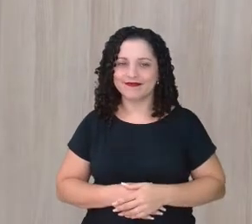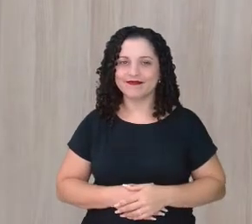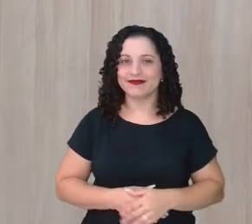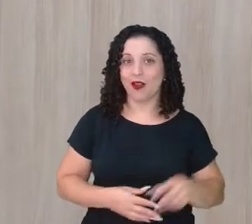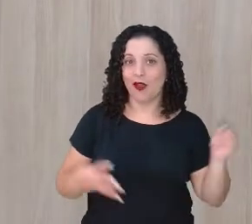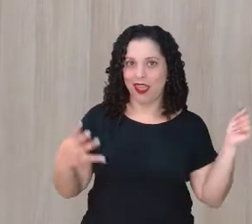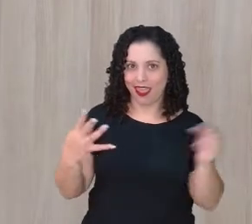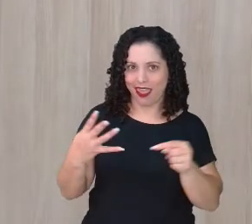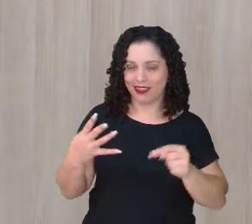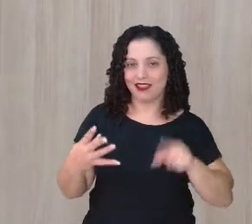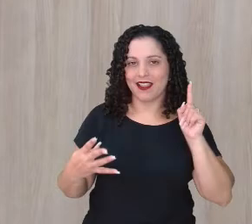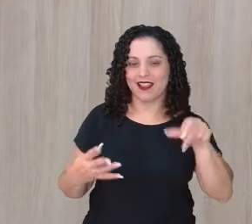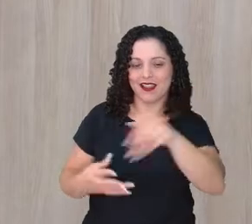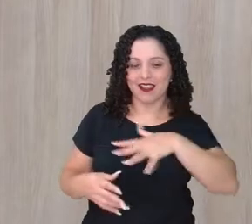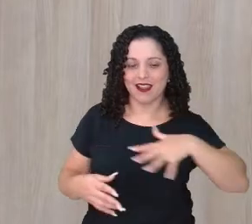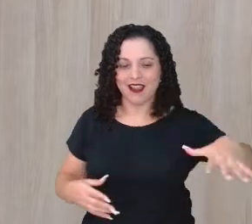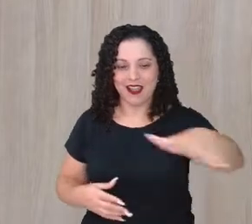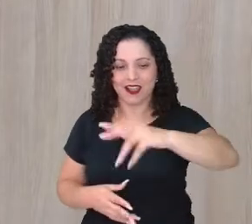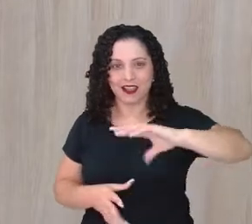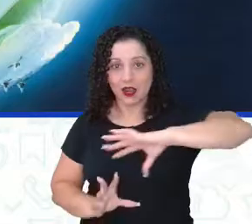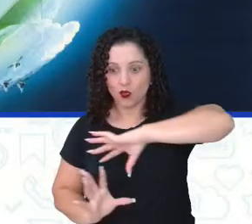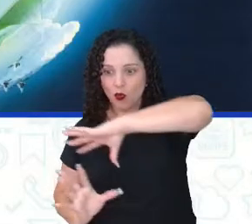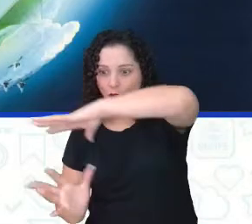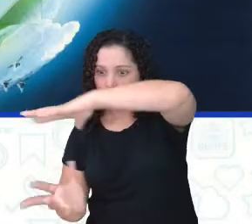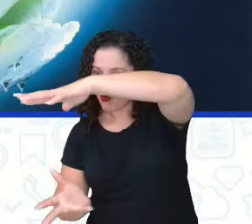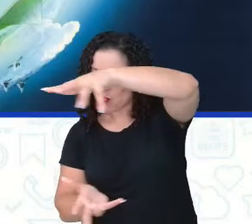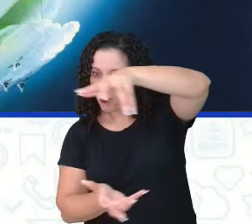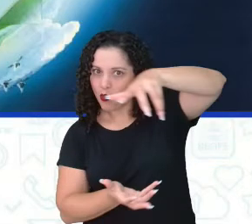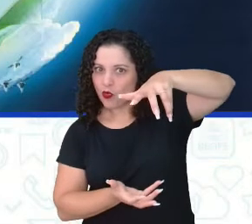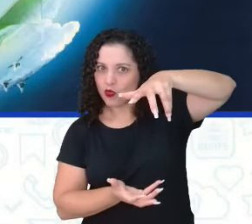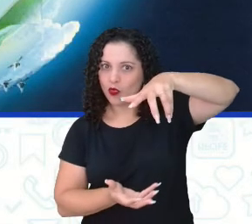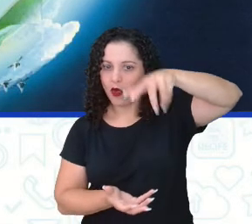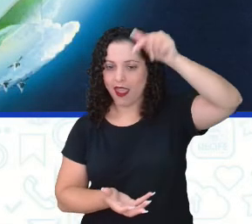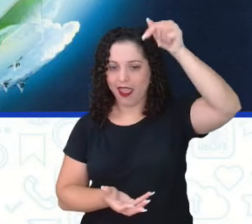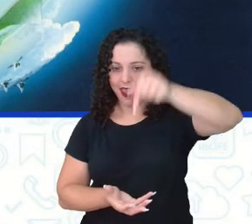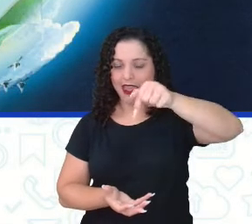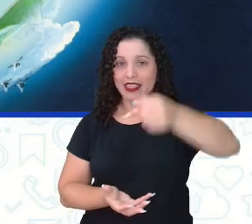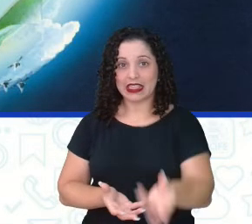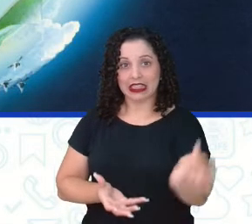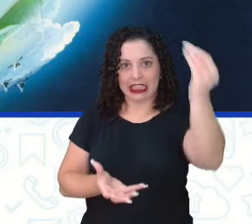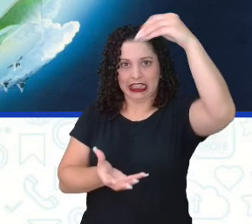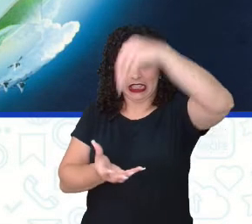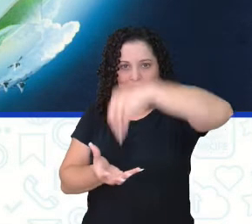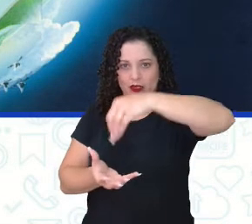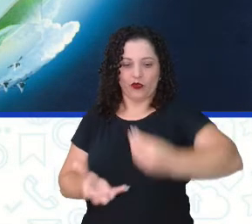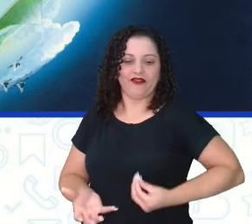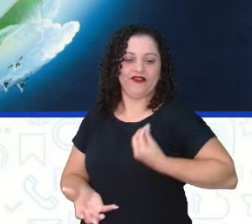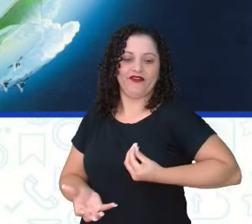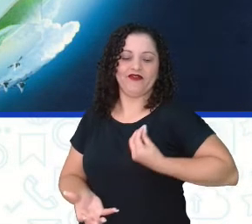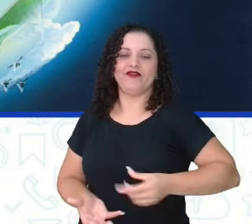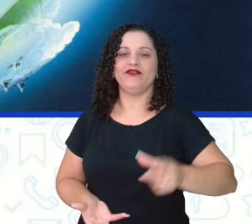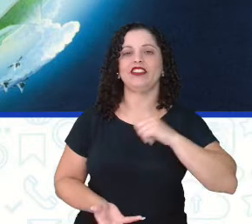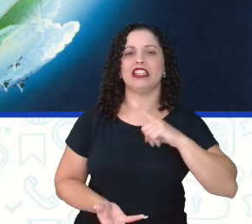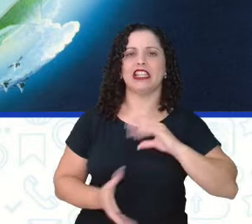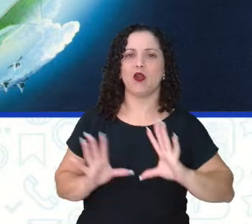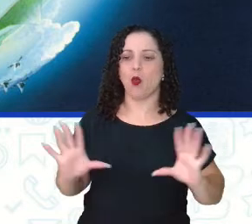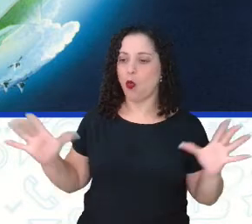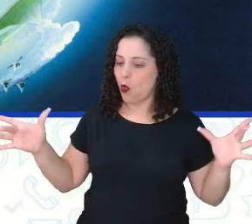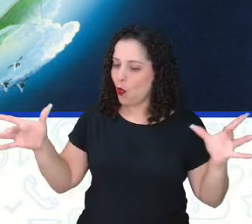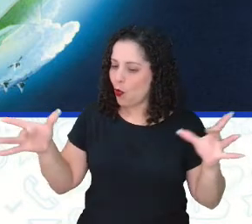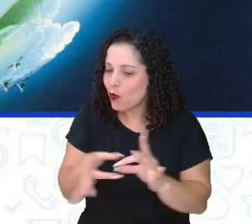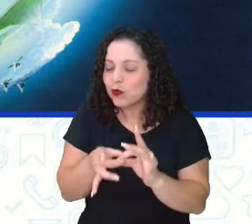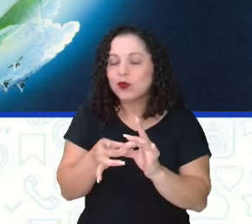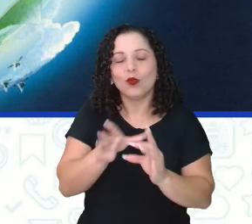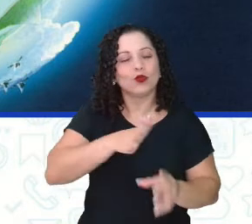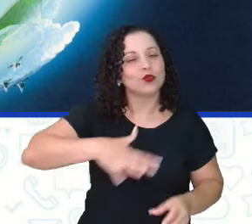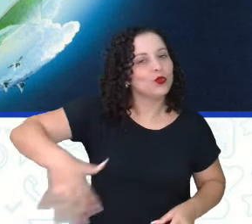a porção do planeta onde encontramos vida, ou seja, o conjunto de todos os